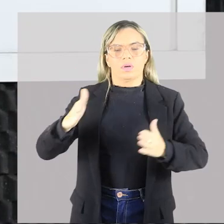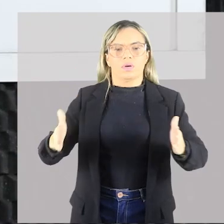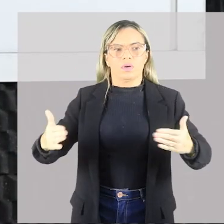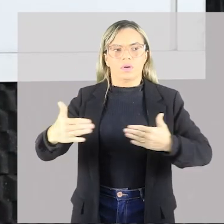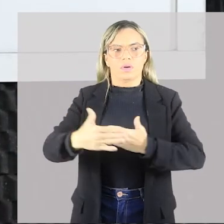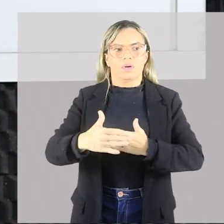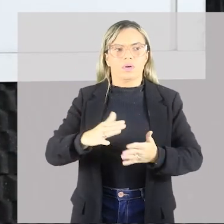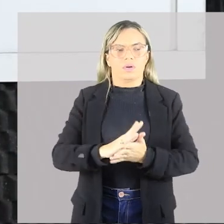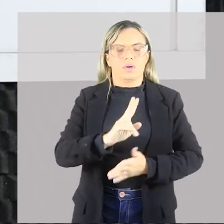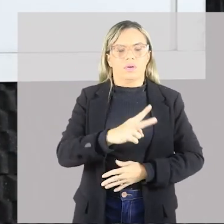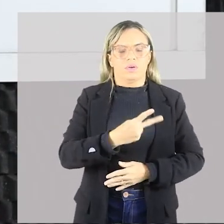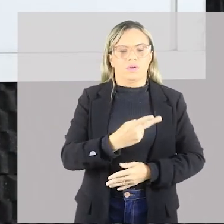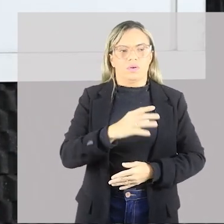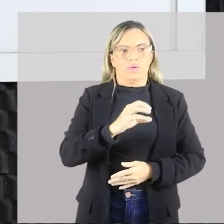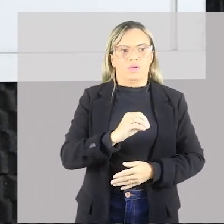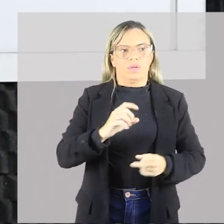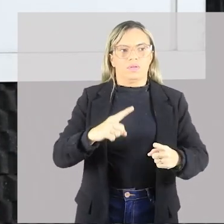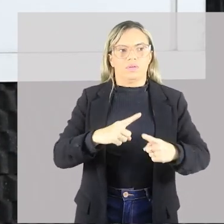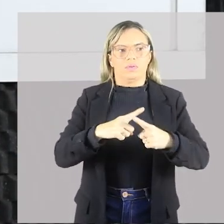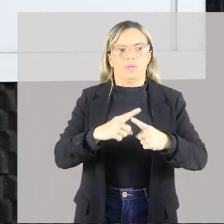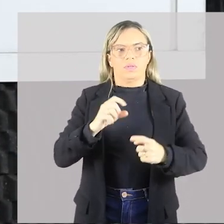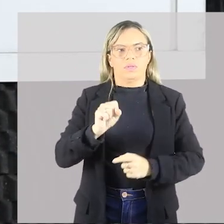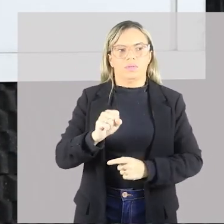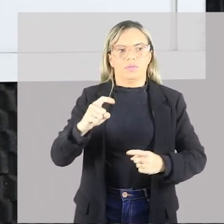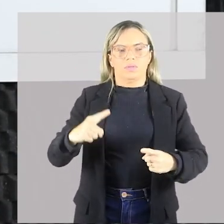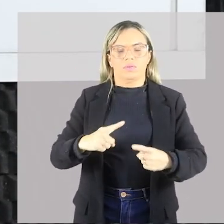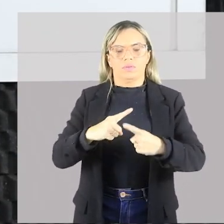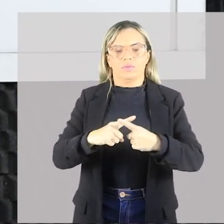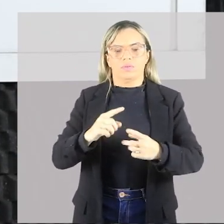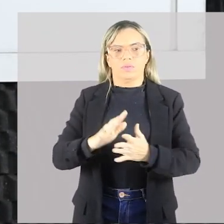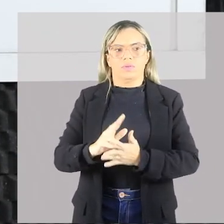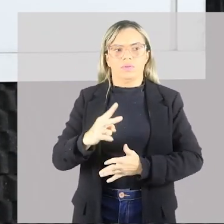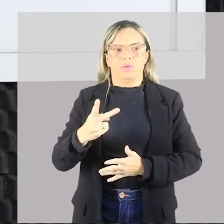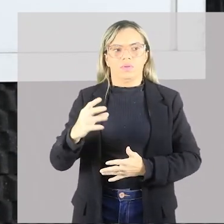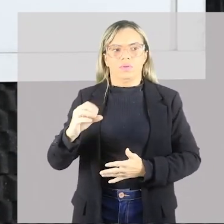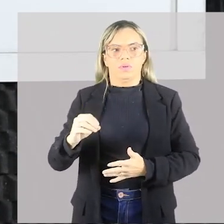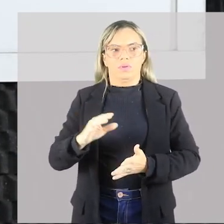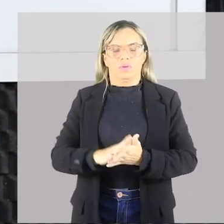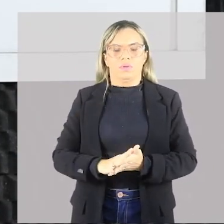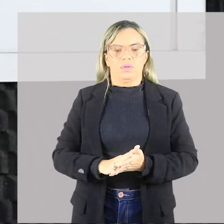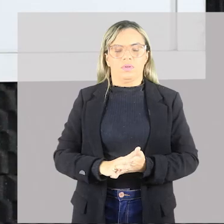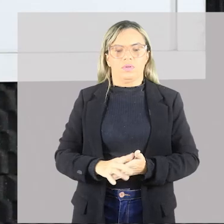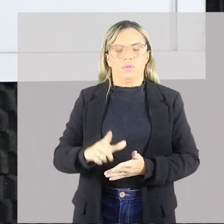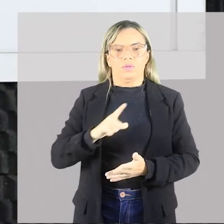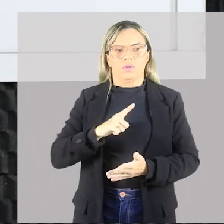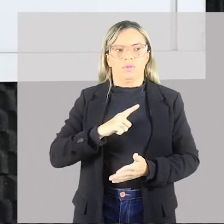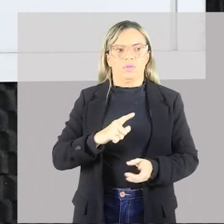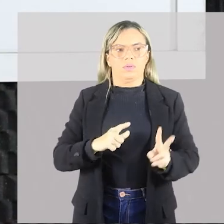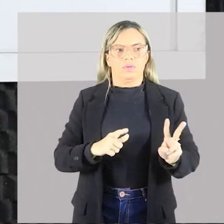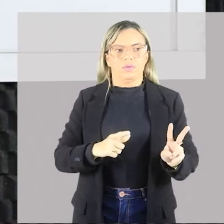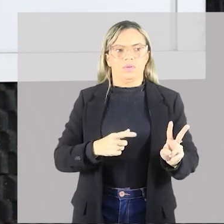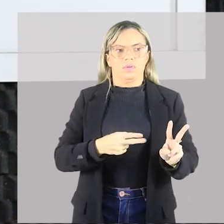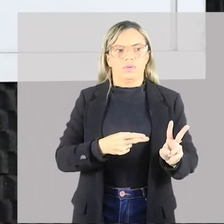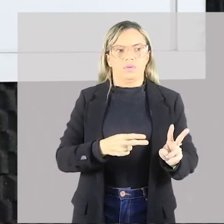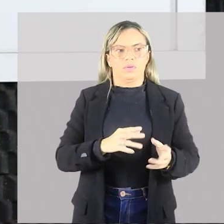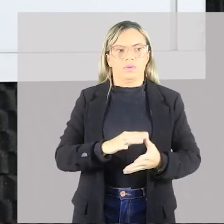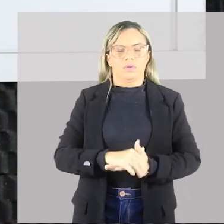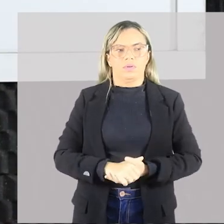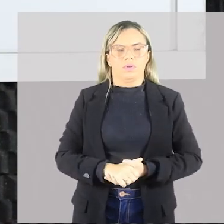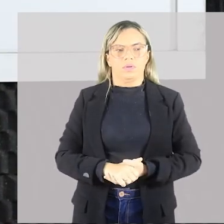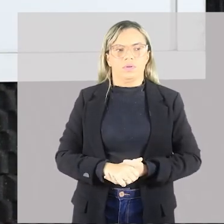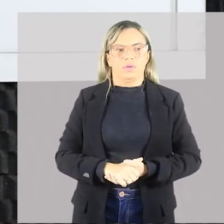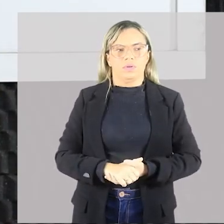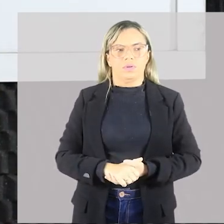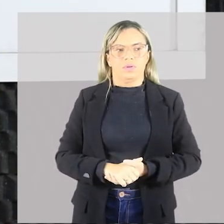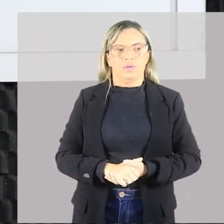vezes 8 vezes 20. Você vai ter um volume de, chama aqui de V1, tá, turma? Só